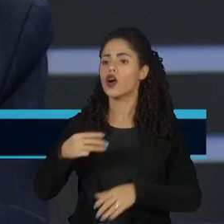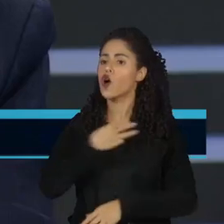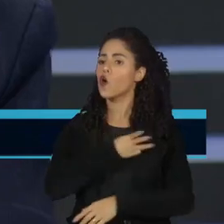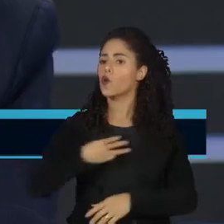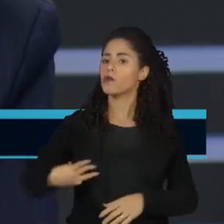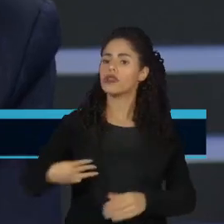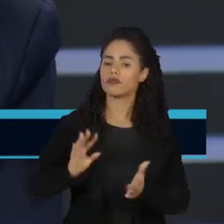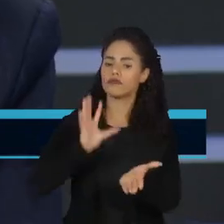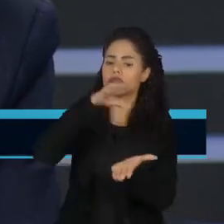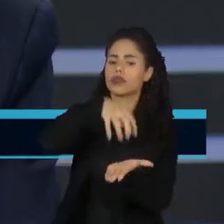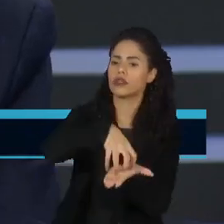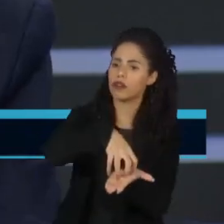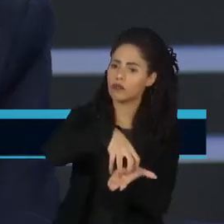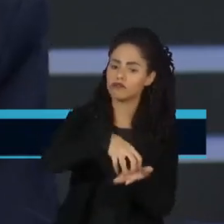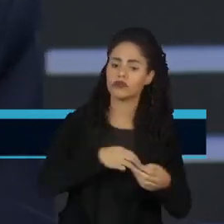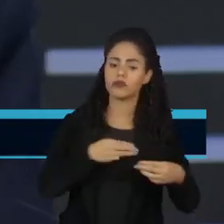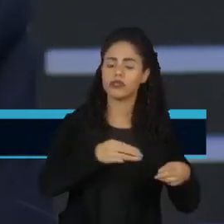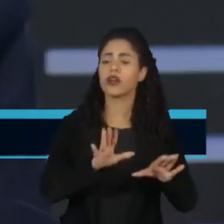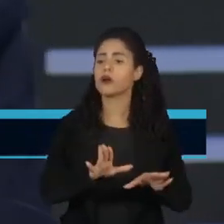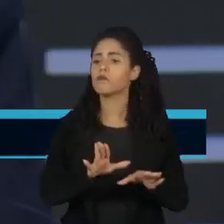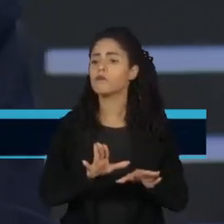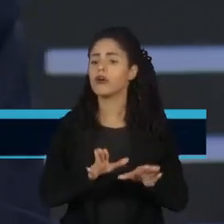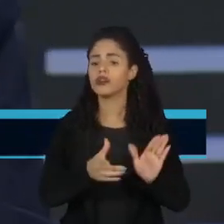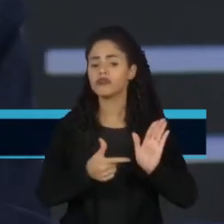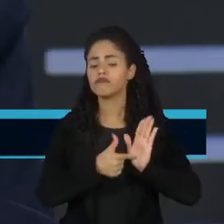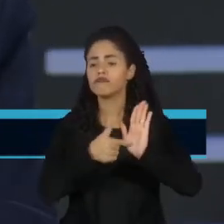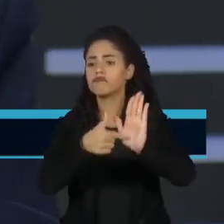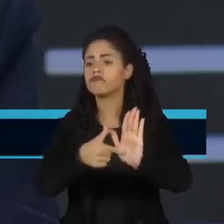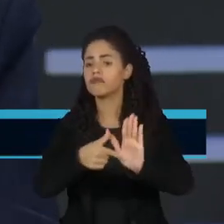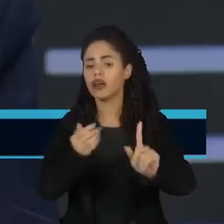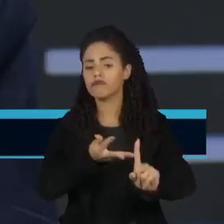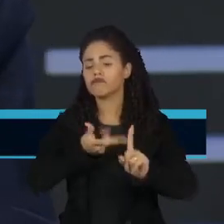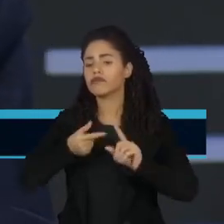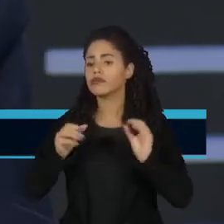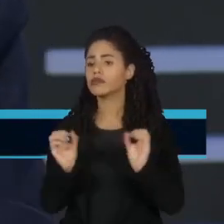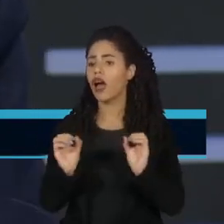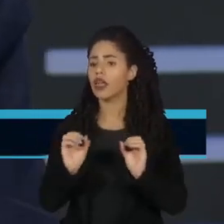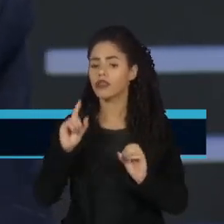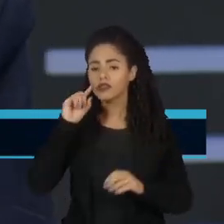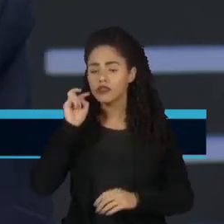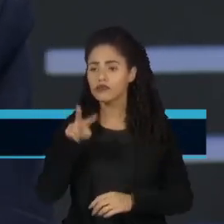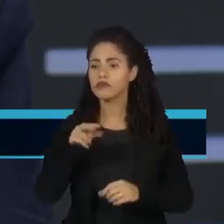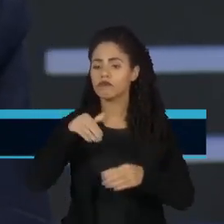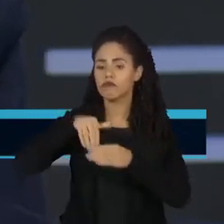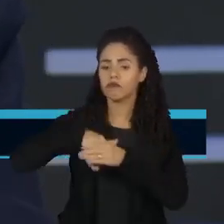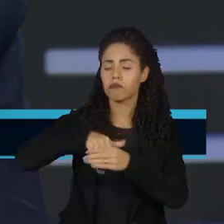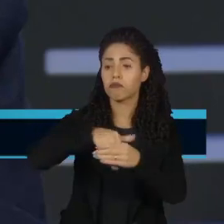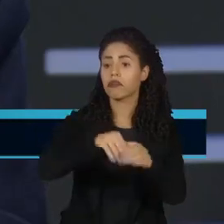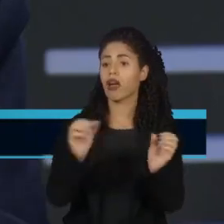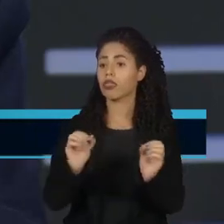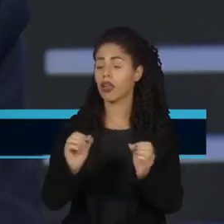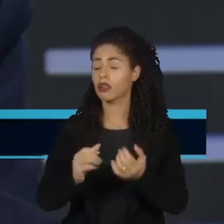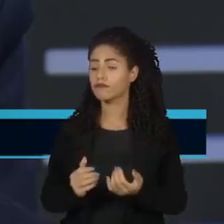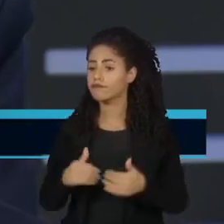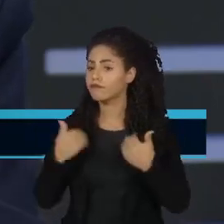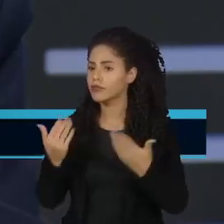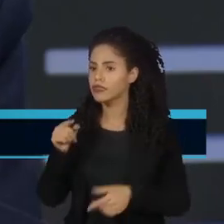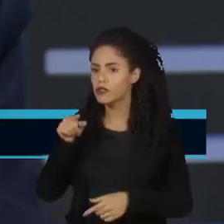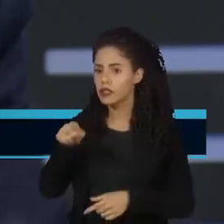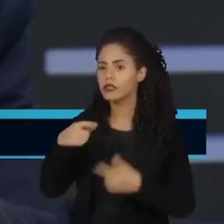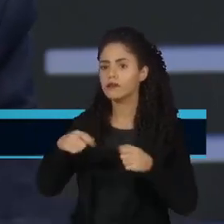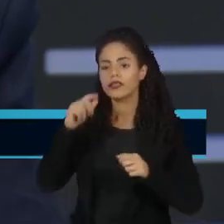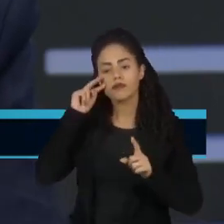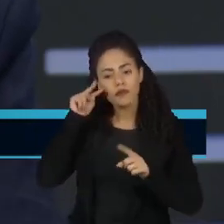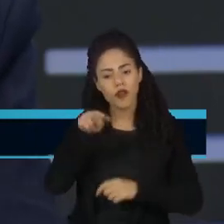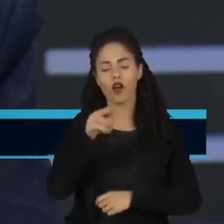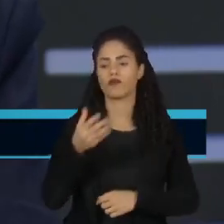do Centrão no ministério se ele não entrega os votos no Parlamento, como recentemente nós vimos em diversas votações. Então, esse tem de ser o foco